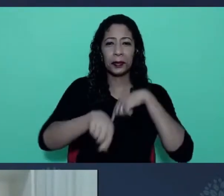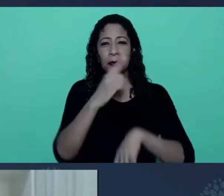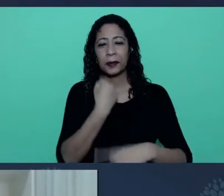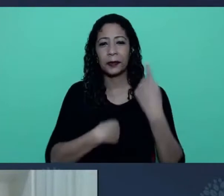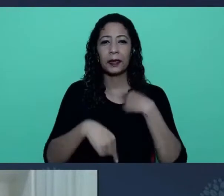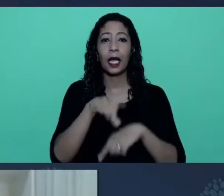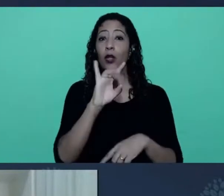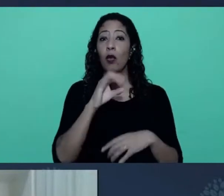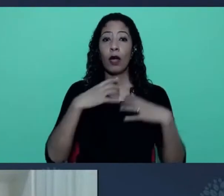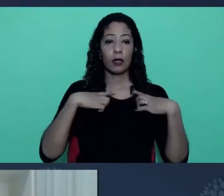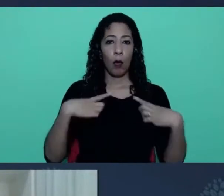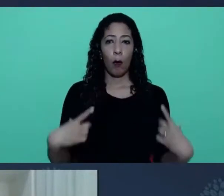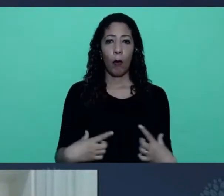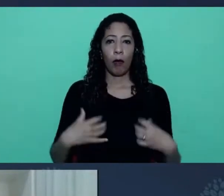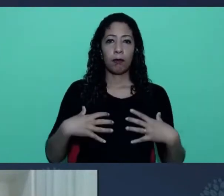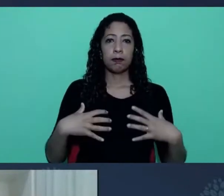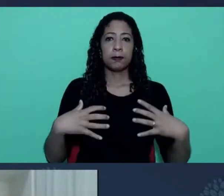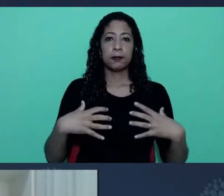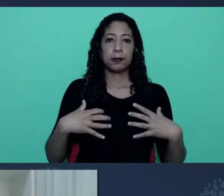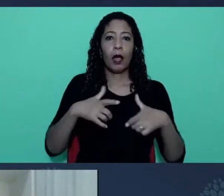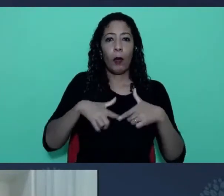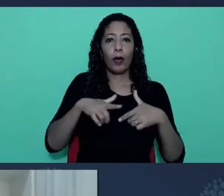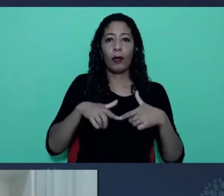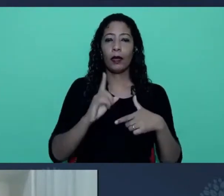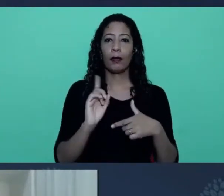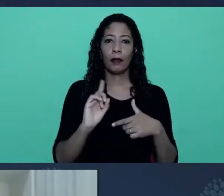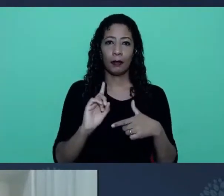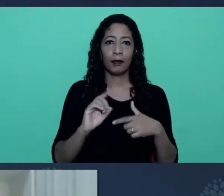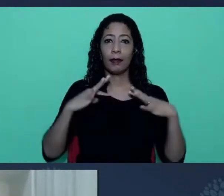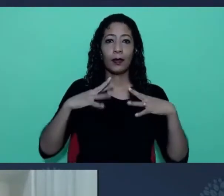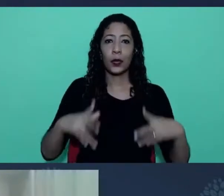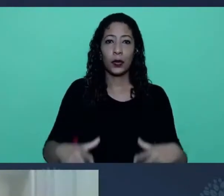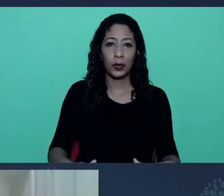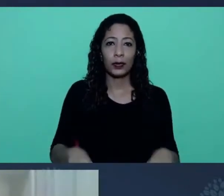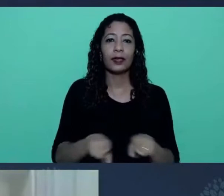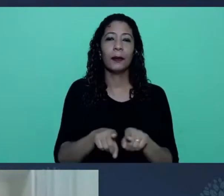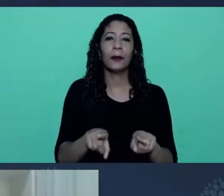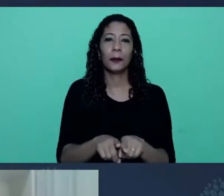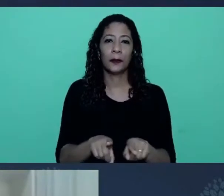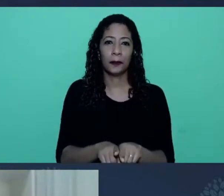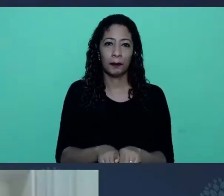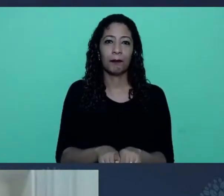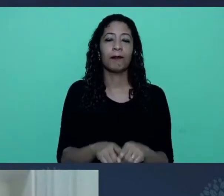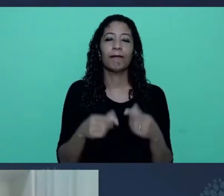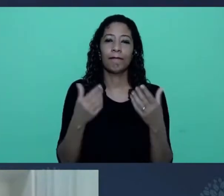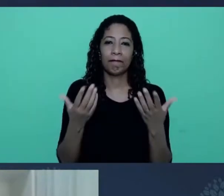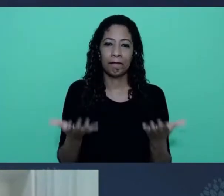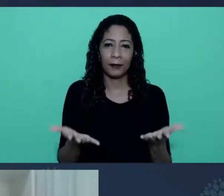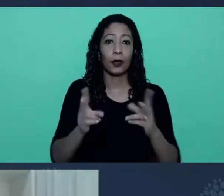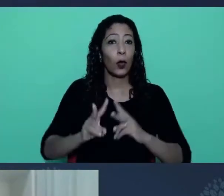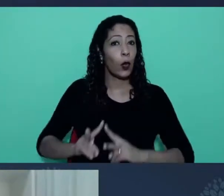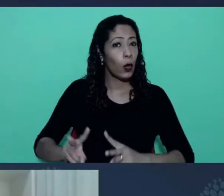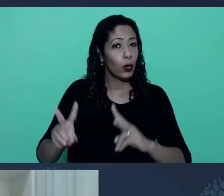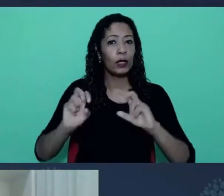comprometimento pulmonar que ele traz, mas também periferia. Então, continue, se